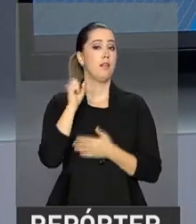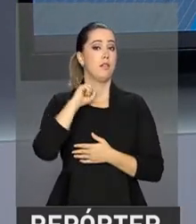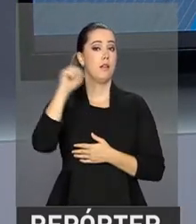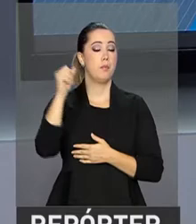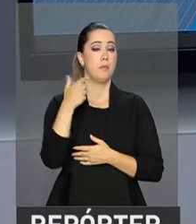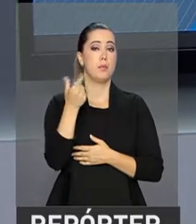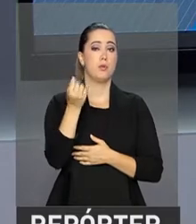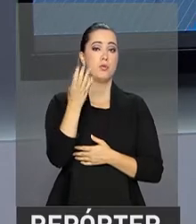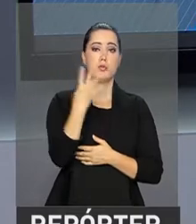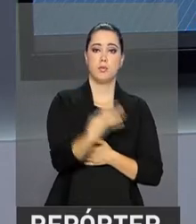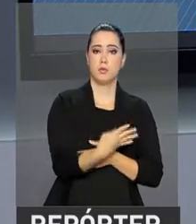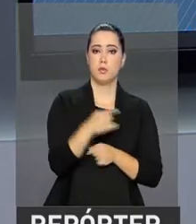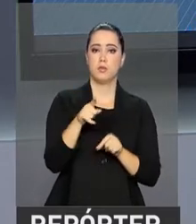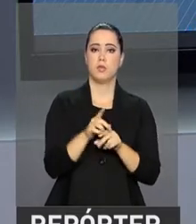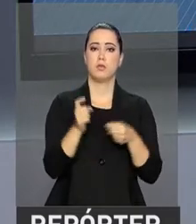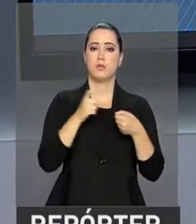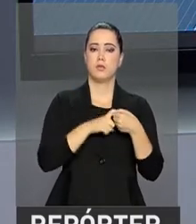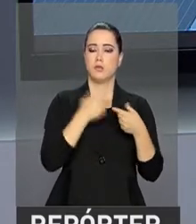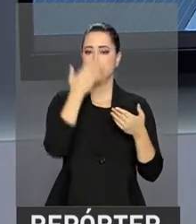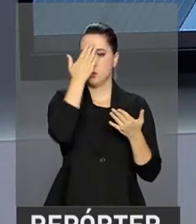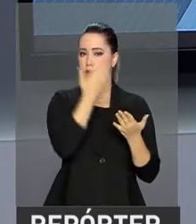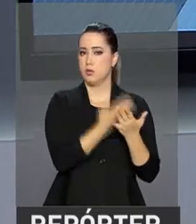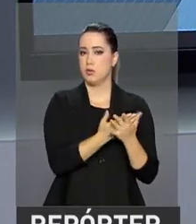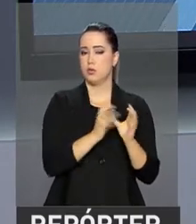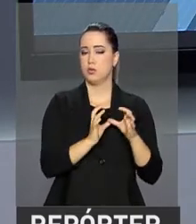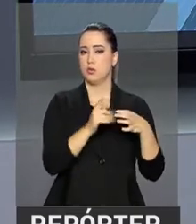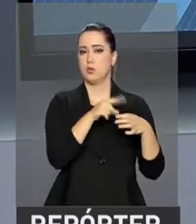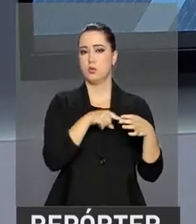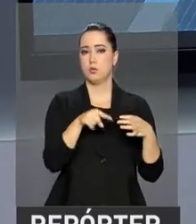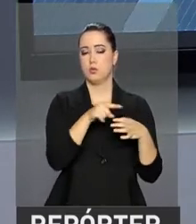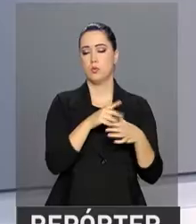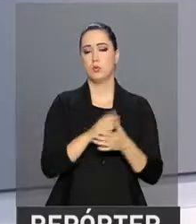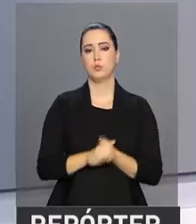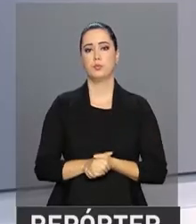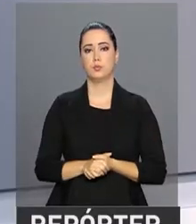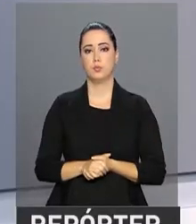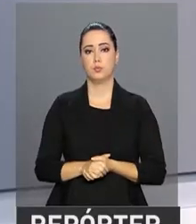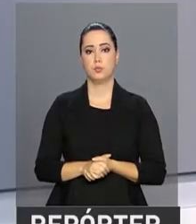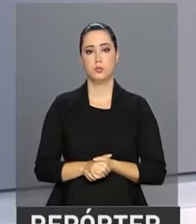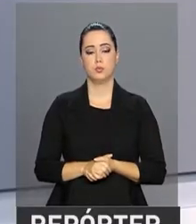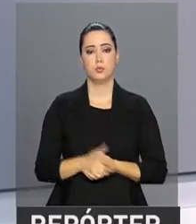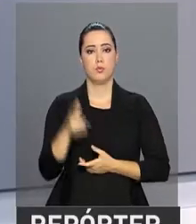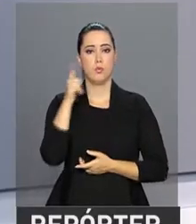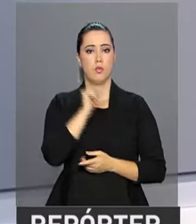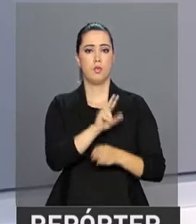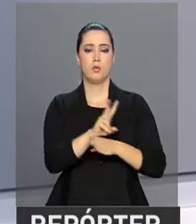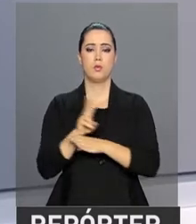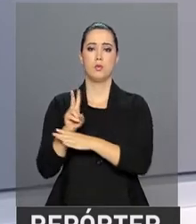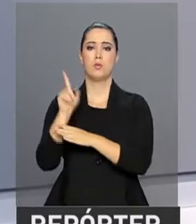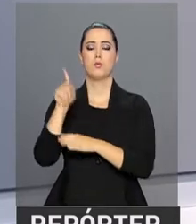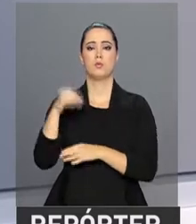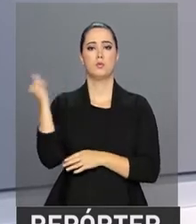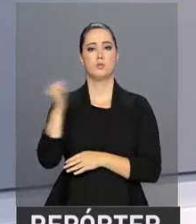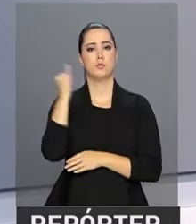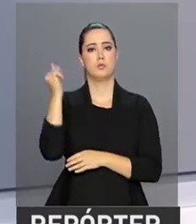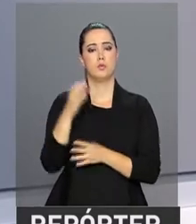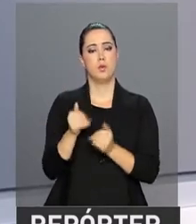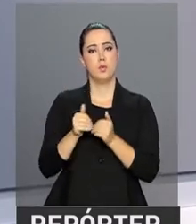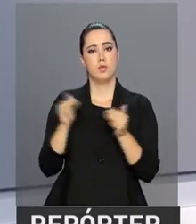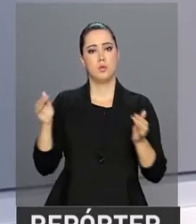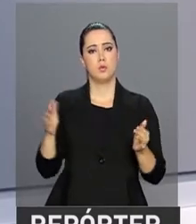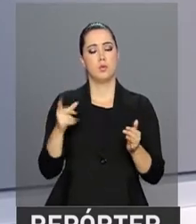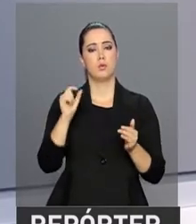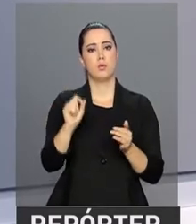fase de recuperação da confiança no setor segundo a fgv conseguir crédito é fundamental na hora de abrir